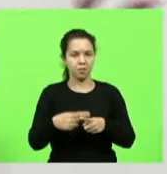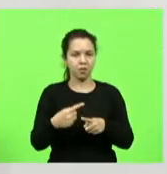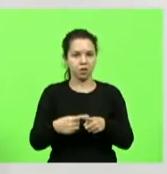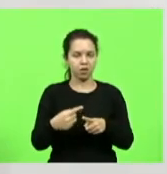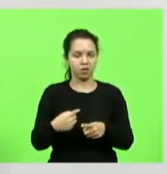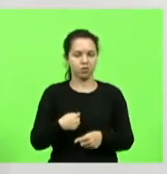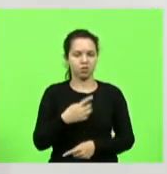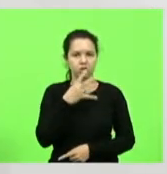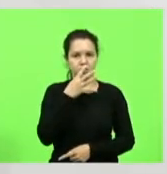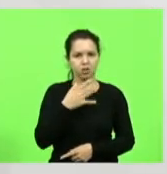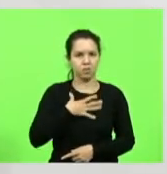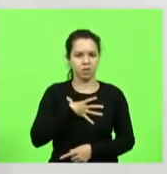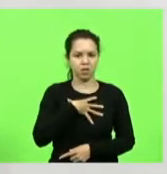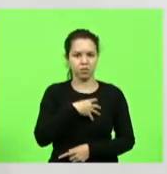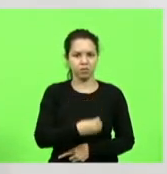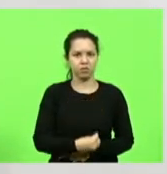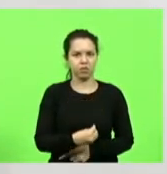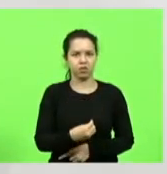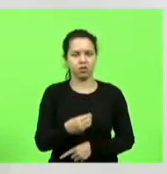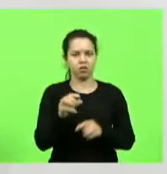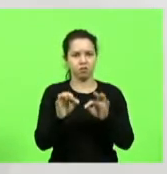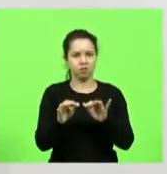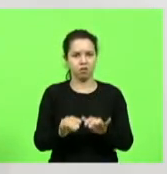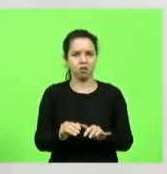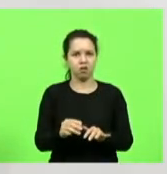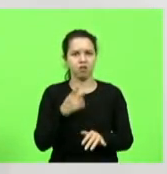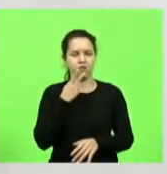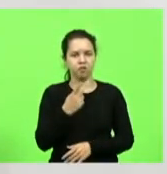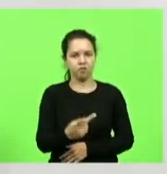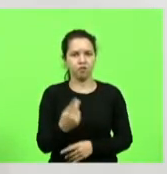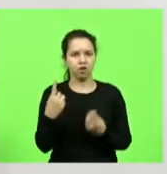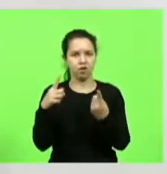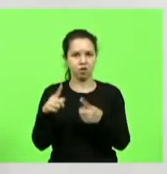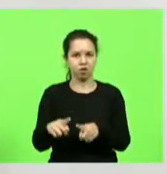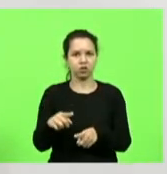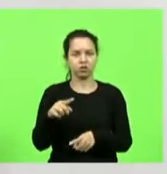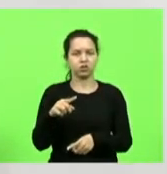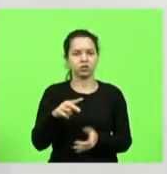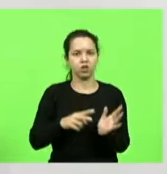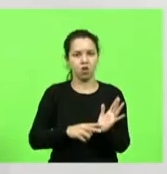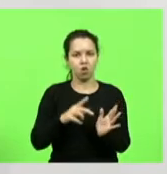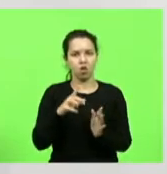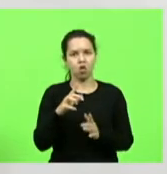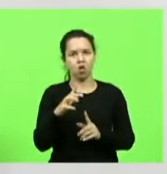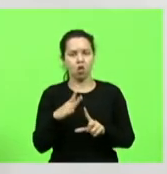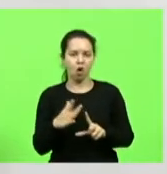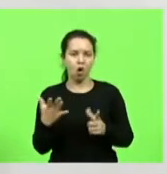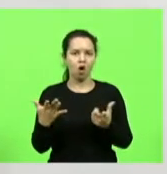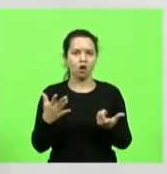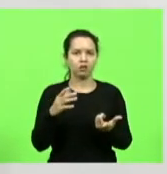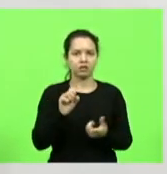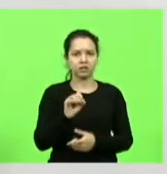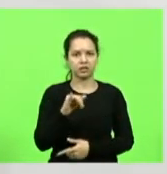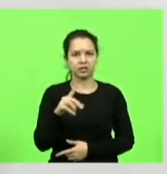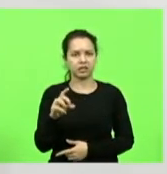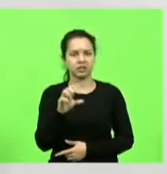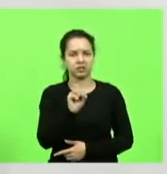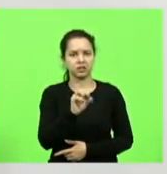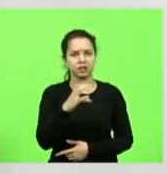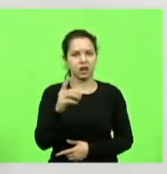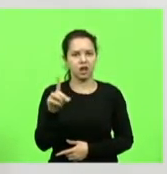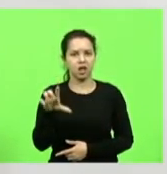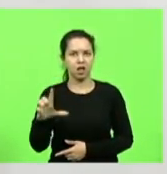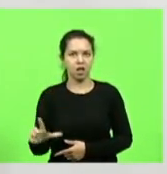que mencionaram a minha filha. Sabe? O Sim de Lojas, o Convention Bureau, a CIB, a CDL, ou, por